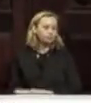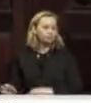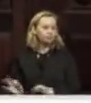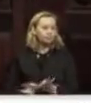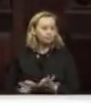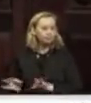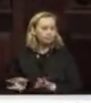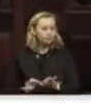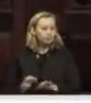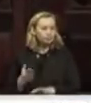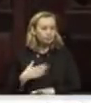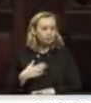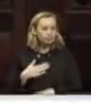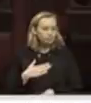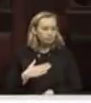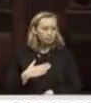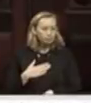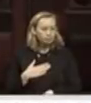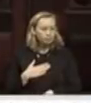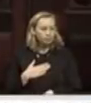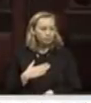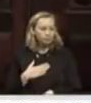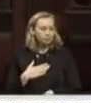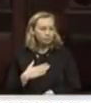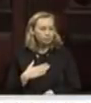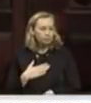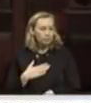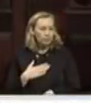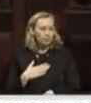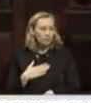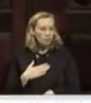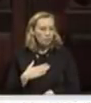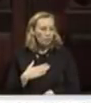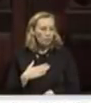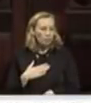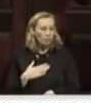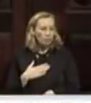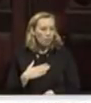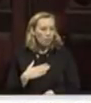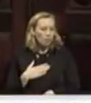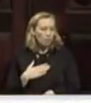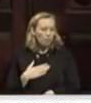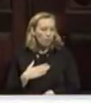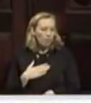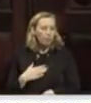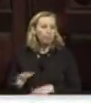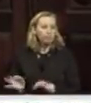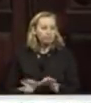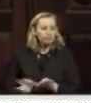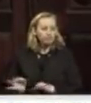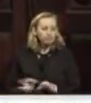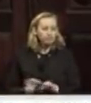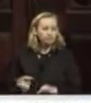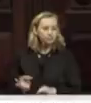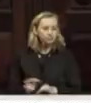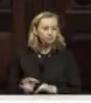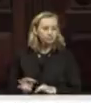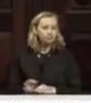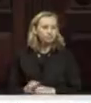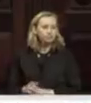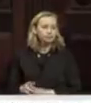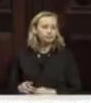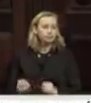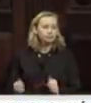projeto de minha autoria, do deputado Flávio Serafini, ele é um projeto que tem a autoria de dois deputados, que são do mesmo